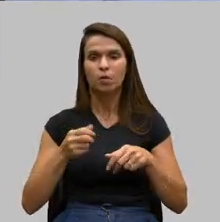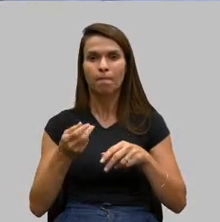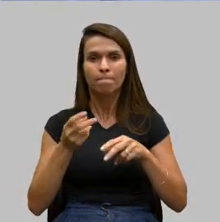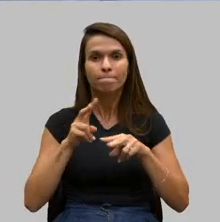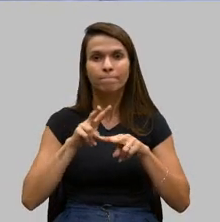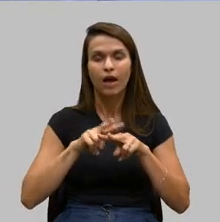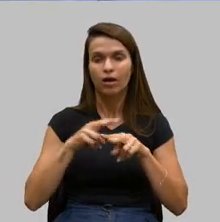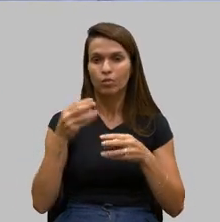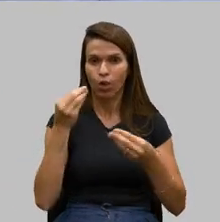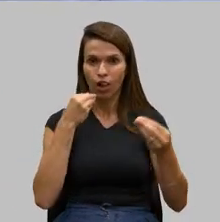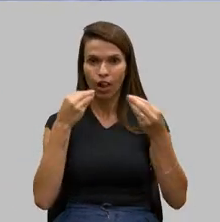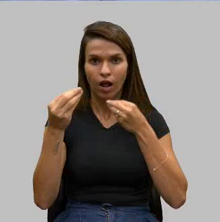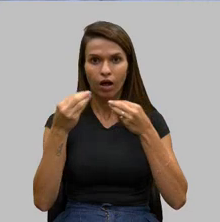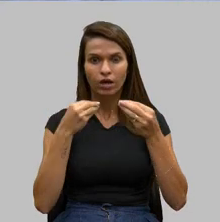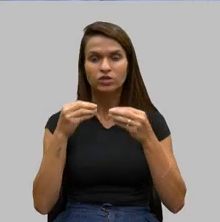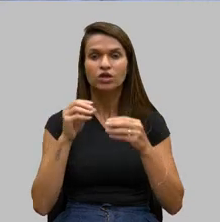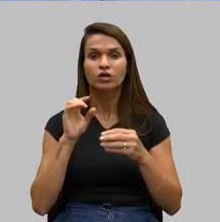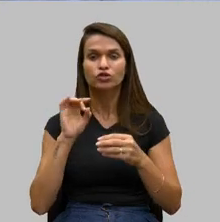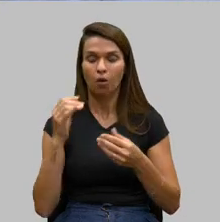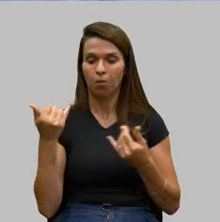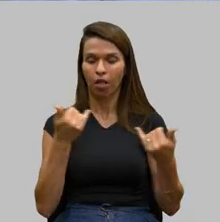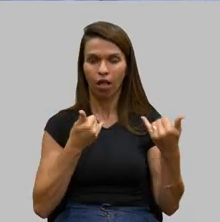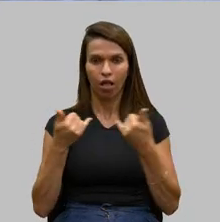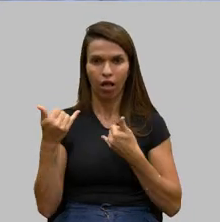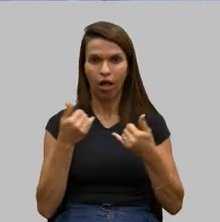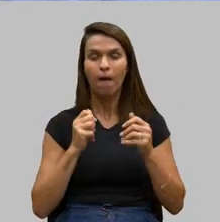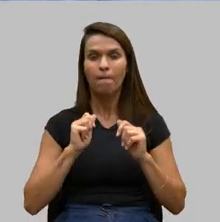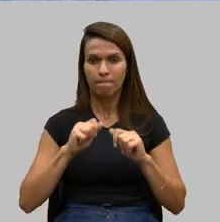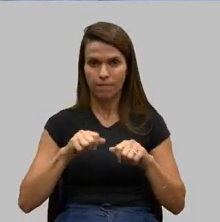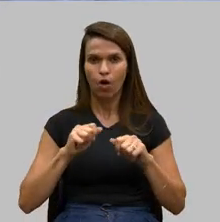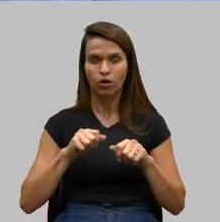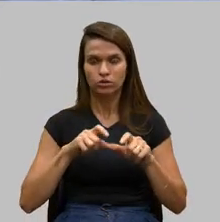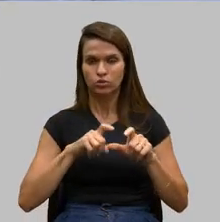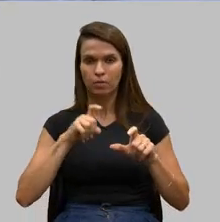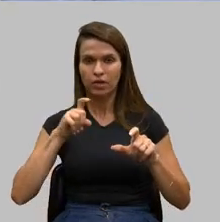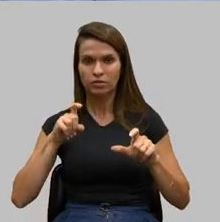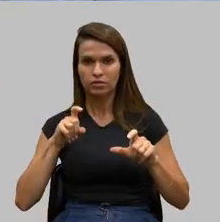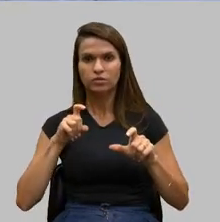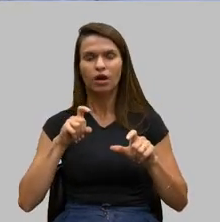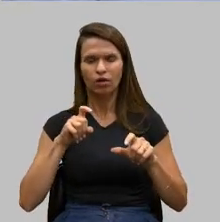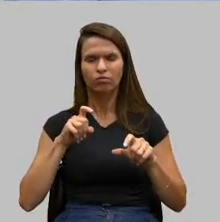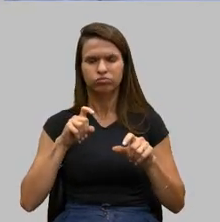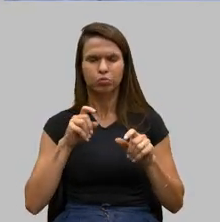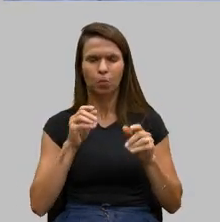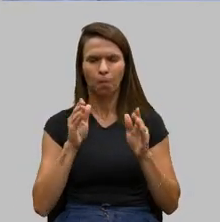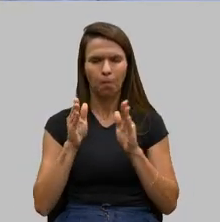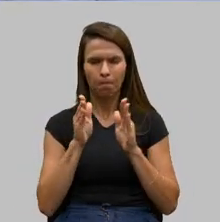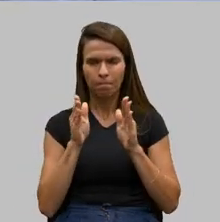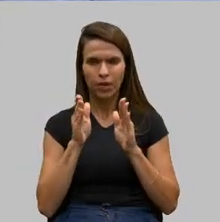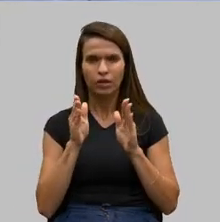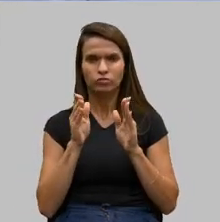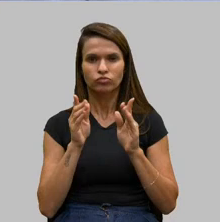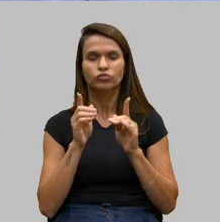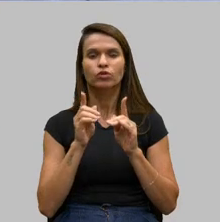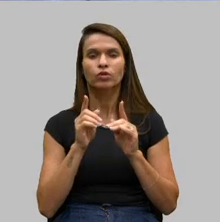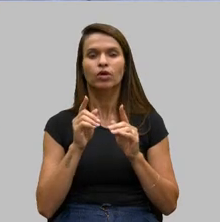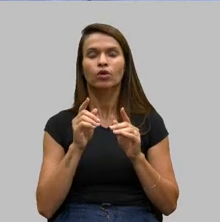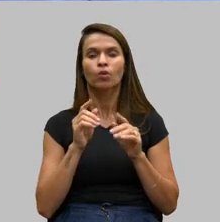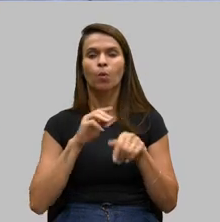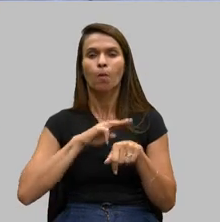lanche é só nos comunicar a gente pode fazer a suspensão por alguns instantes da da reunião